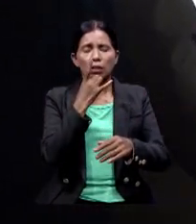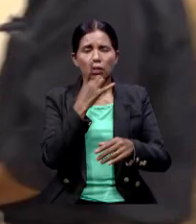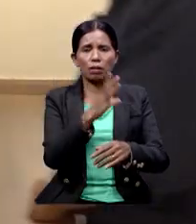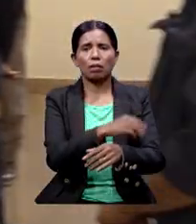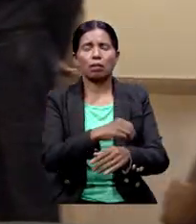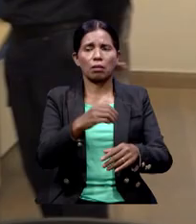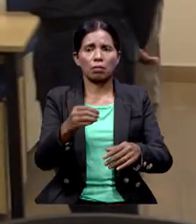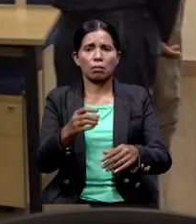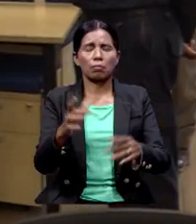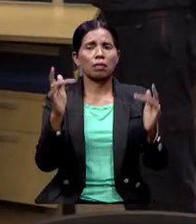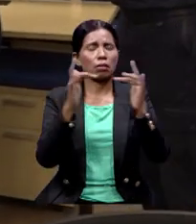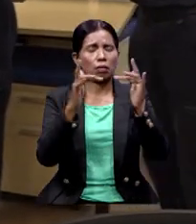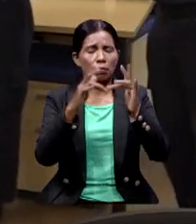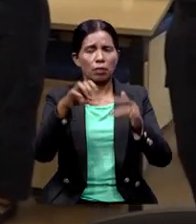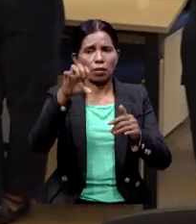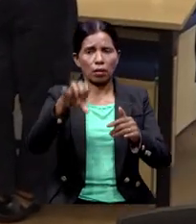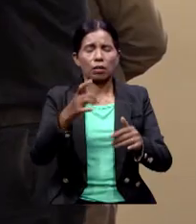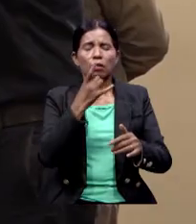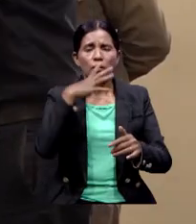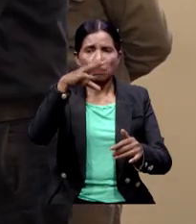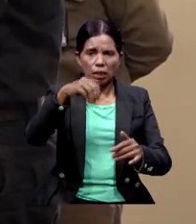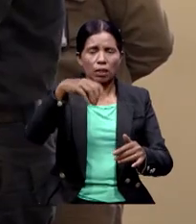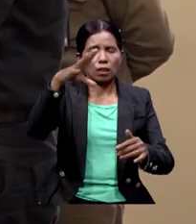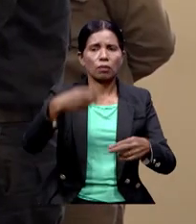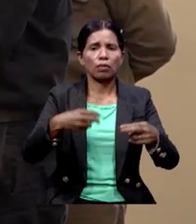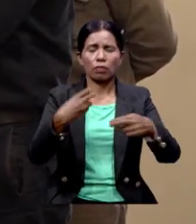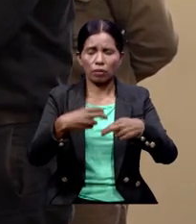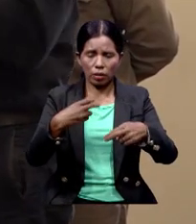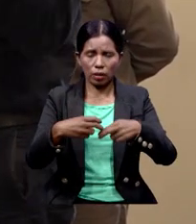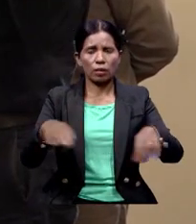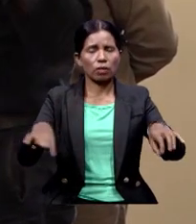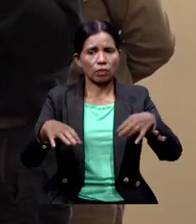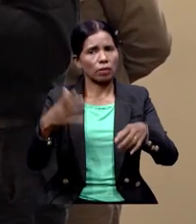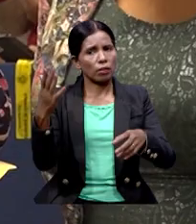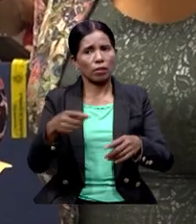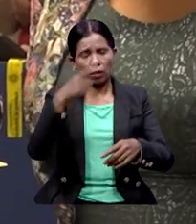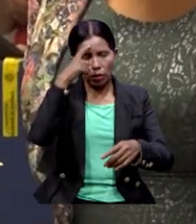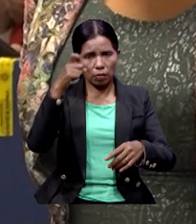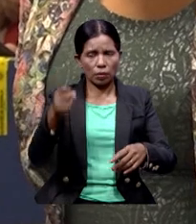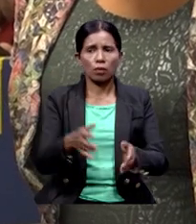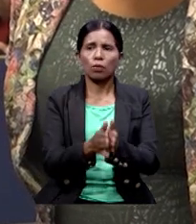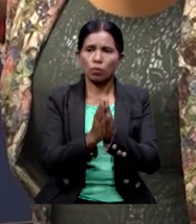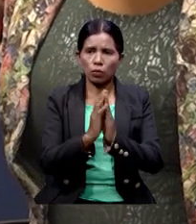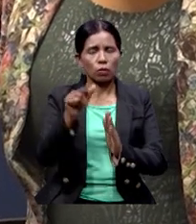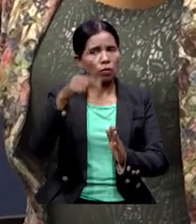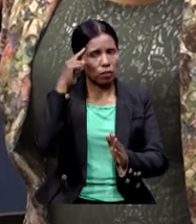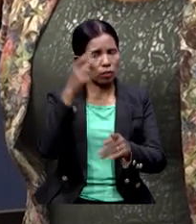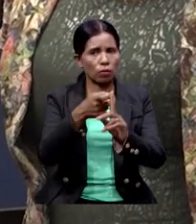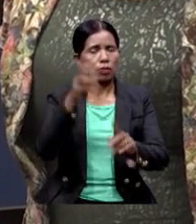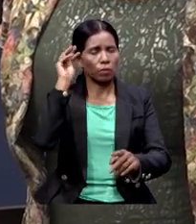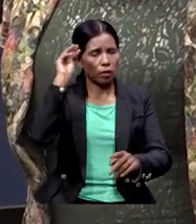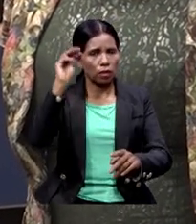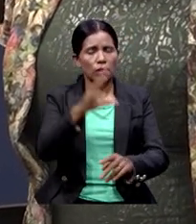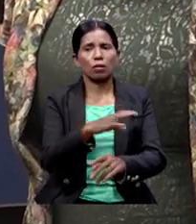nebe Matelakang. Foi impacto ba serviço alfândega nian tamba liga ho sistema. Tamane kitaria husu governo li husi ministerio